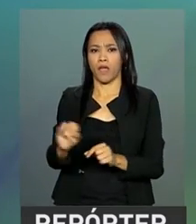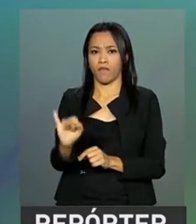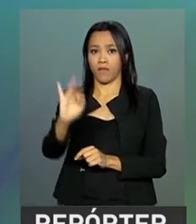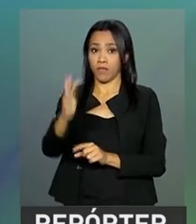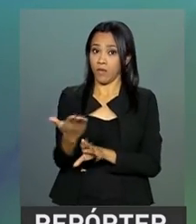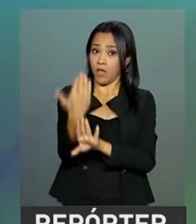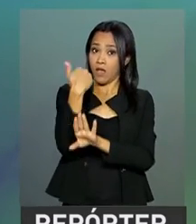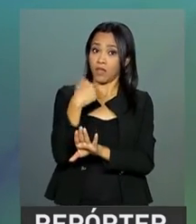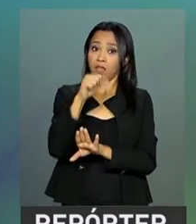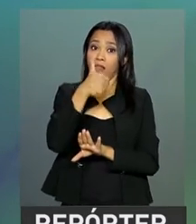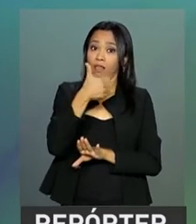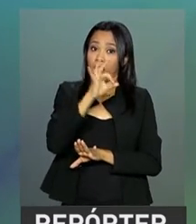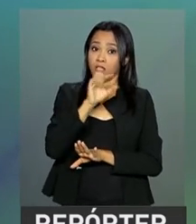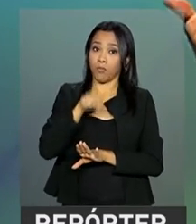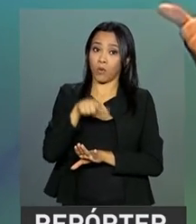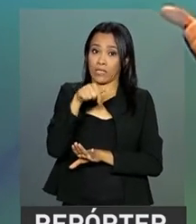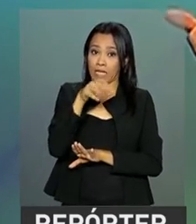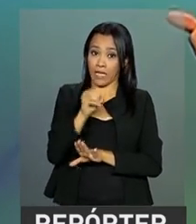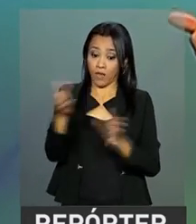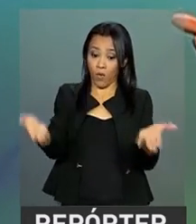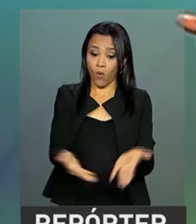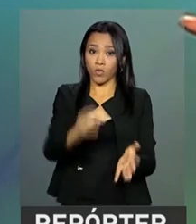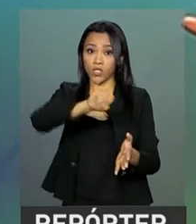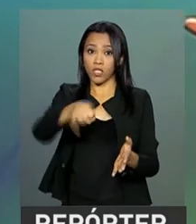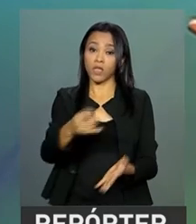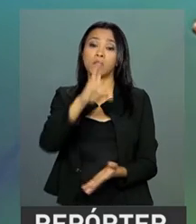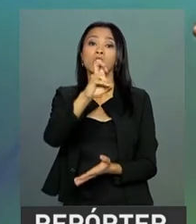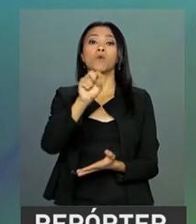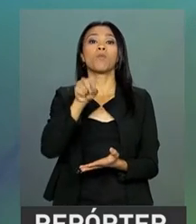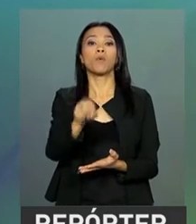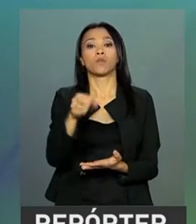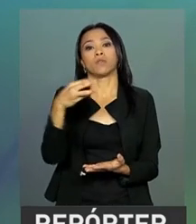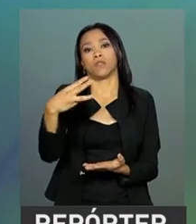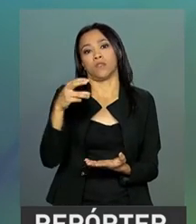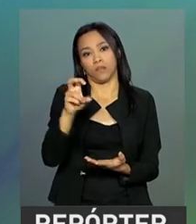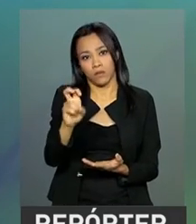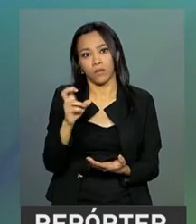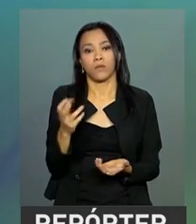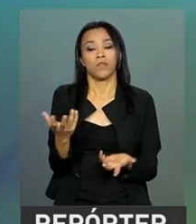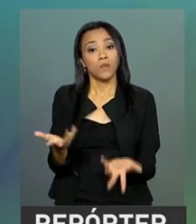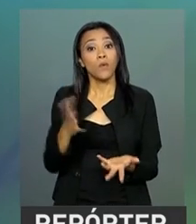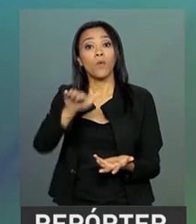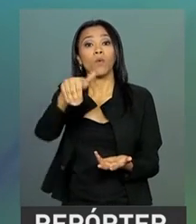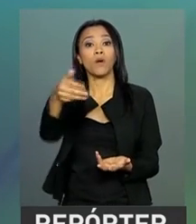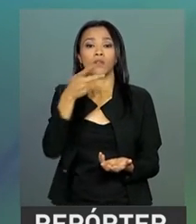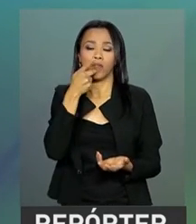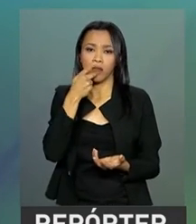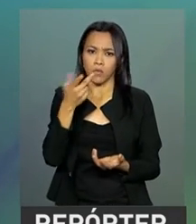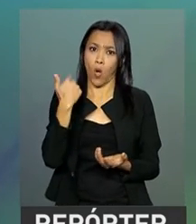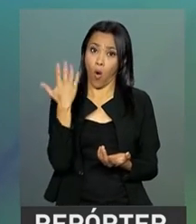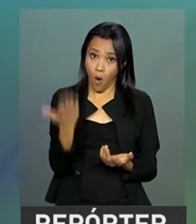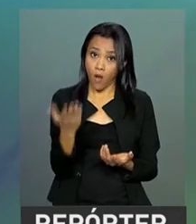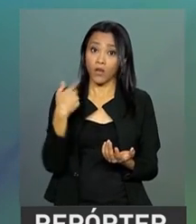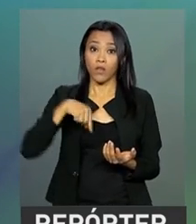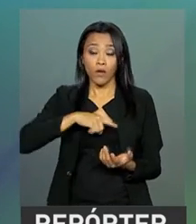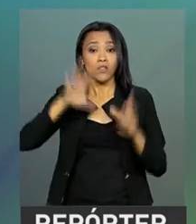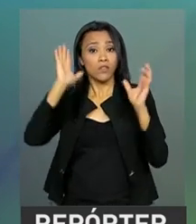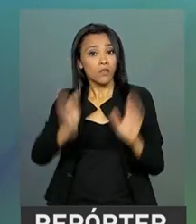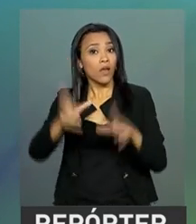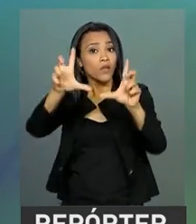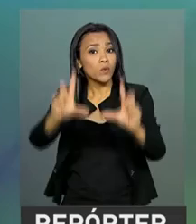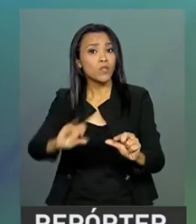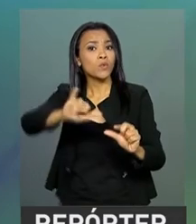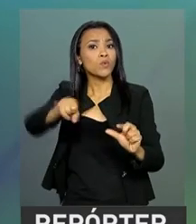de 10,70, hoje em janeiro está em 5,35. Quando nós dizemos, olha, nós estamos reduzindo os juros no